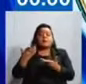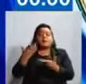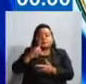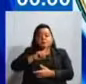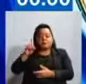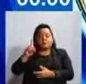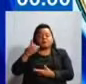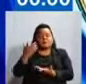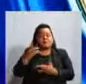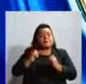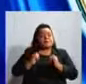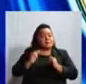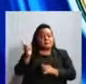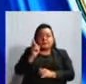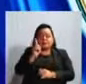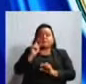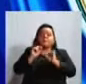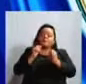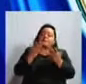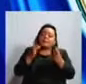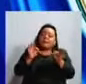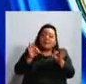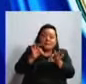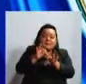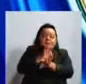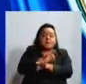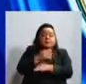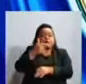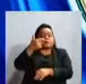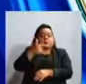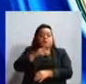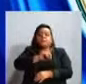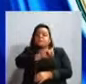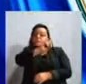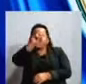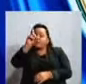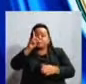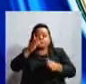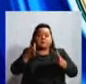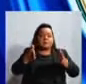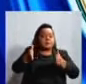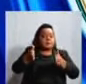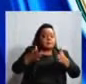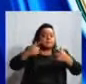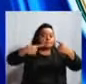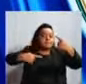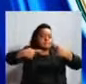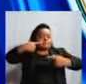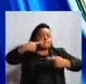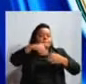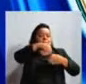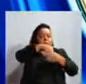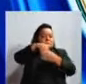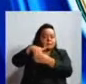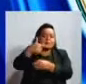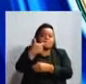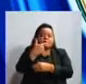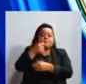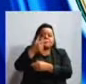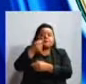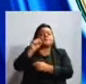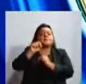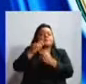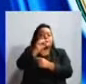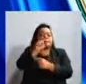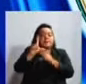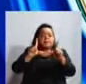Obrigada, candidato. E assim encerramos o segundo dia da série de debates das eleições 2020 da CIC-TV. Gostaria